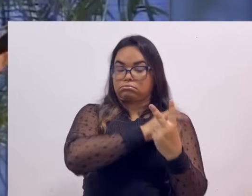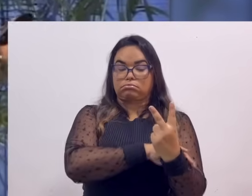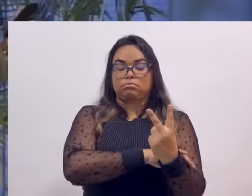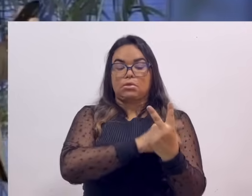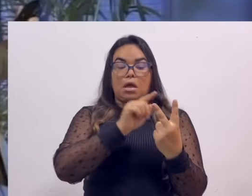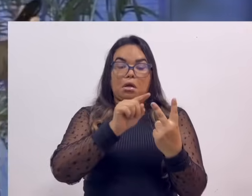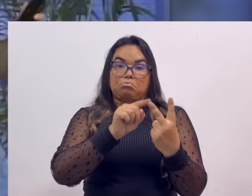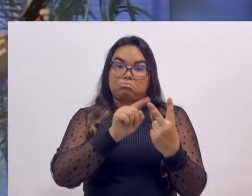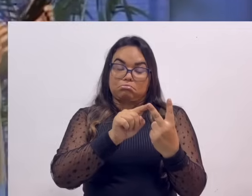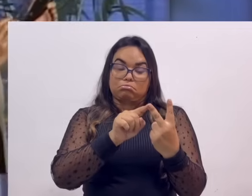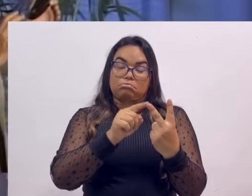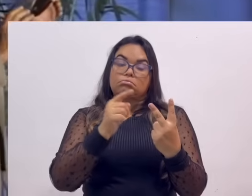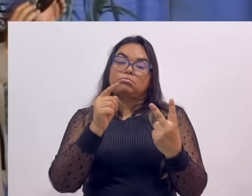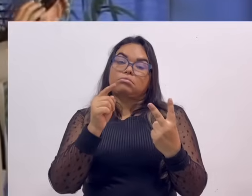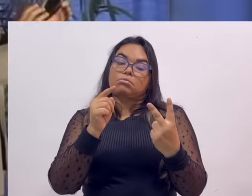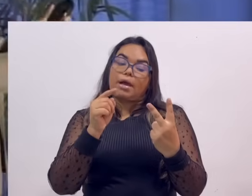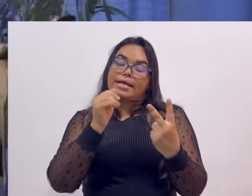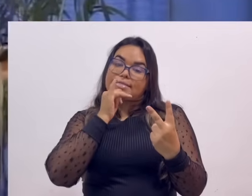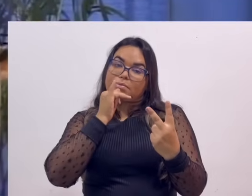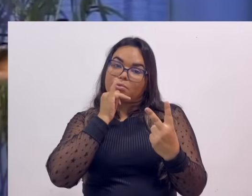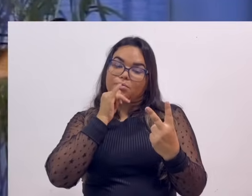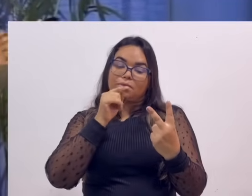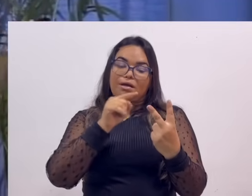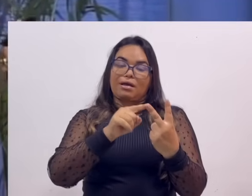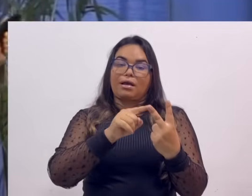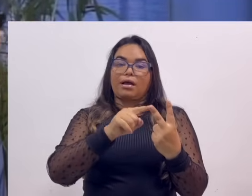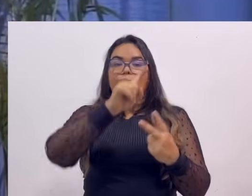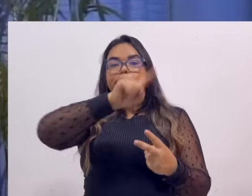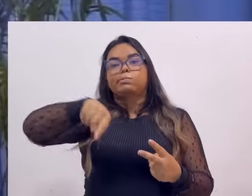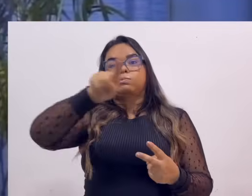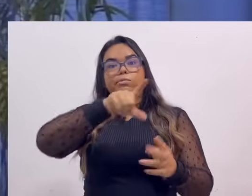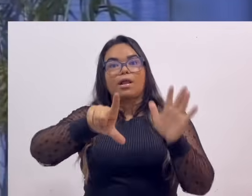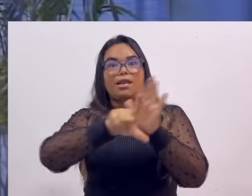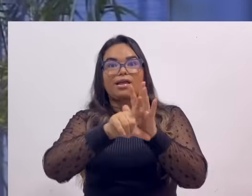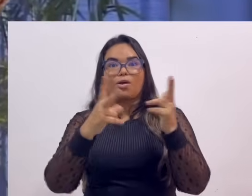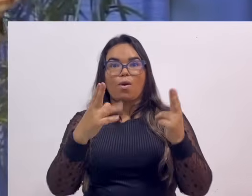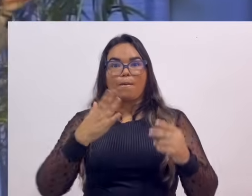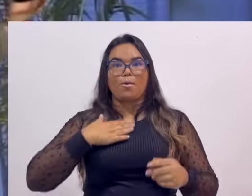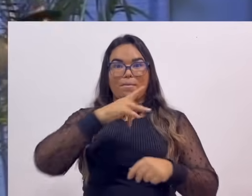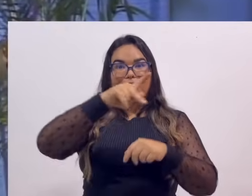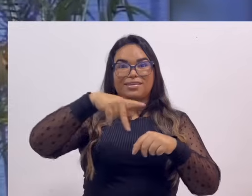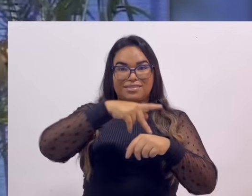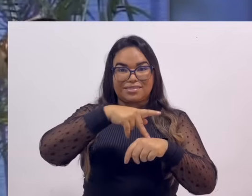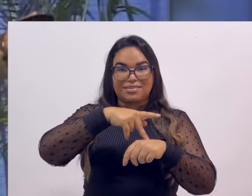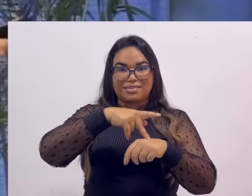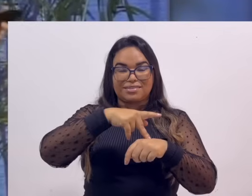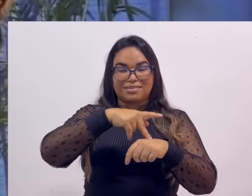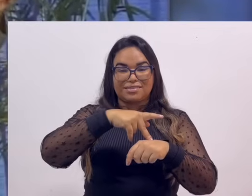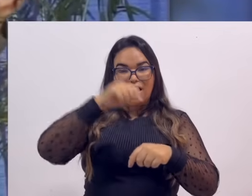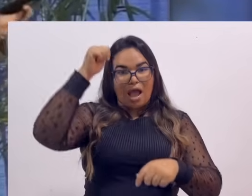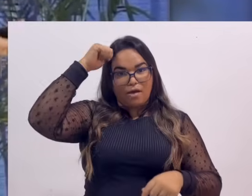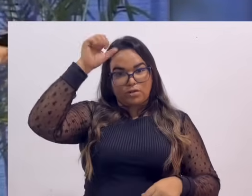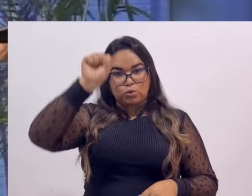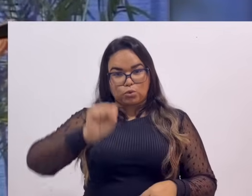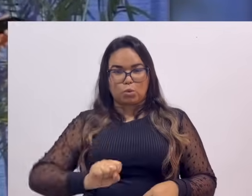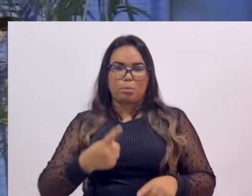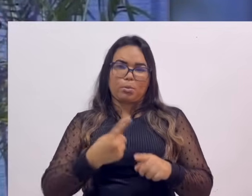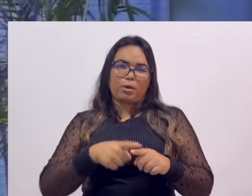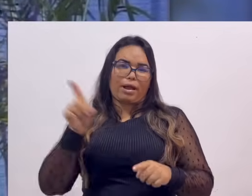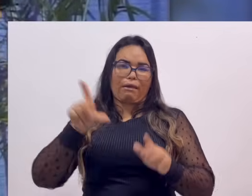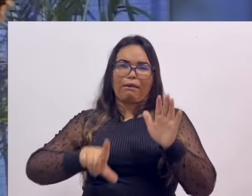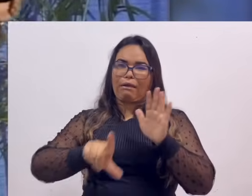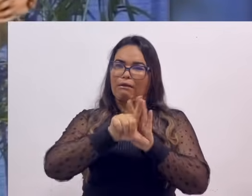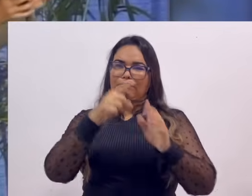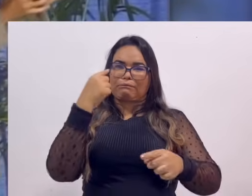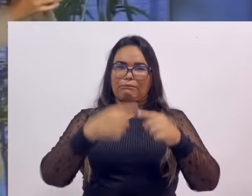Ou eliminamos a lei, como no caso da África do Sul, havia uma lei, e era uma lei que não fazia